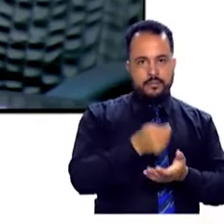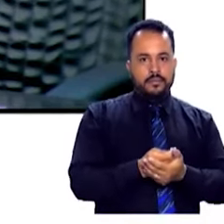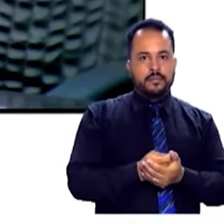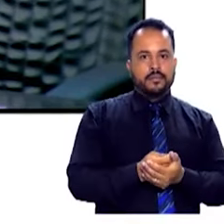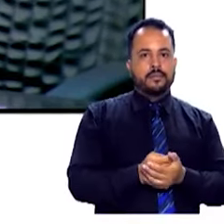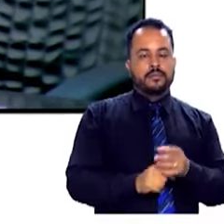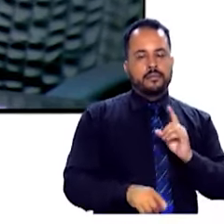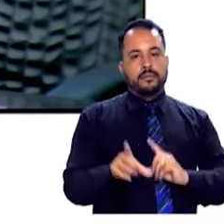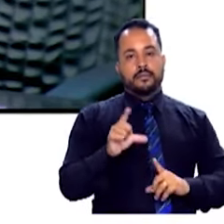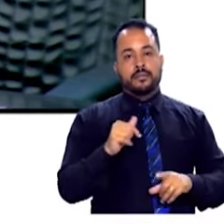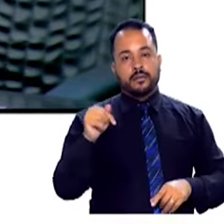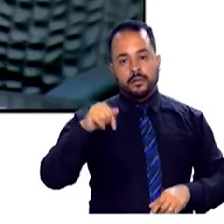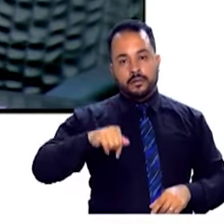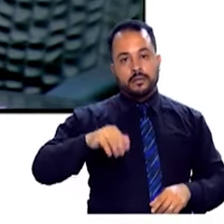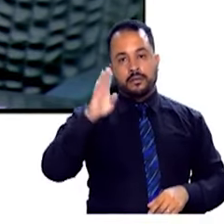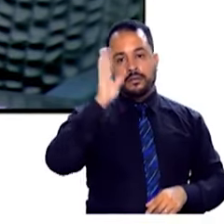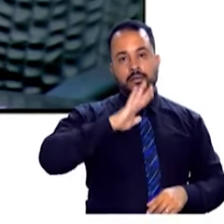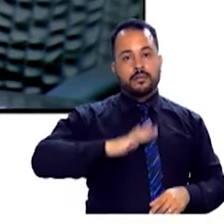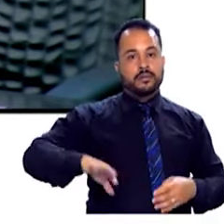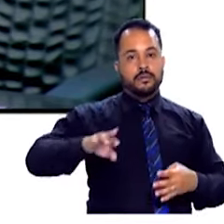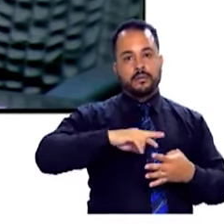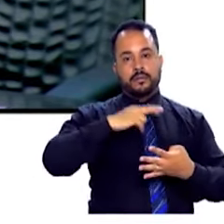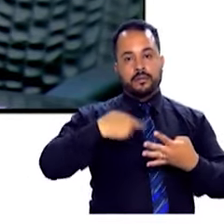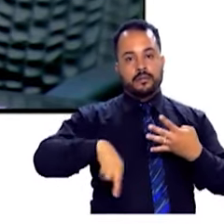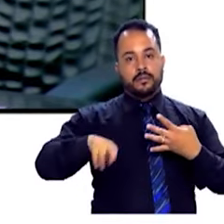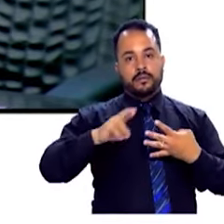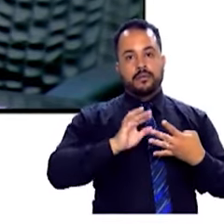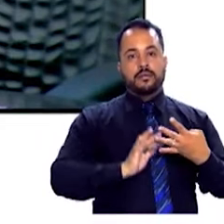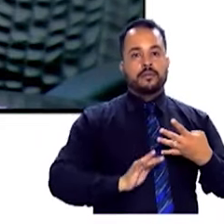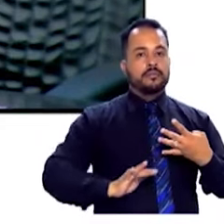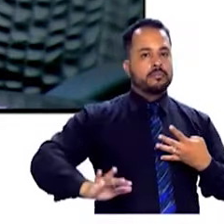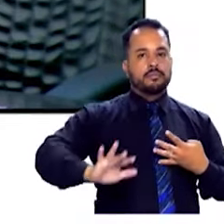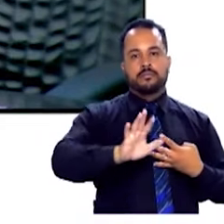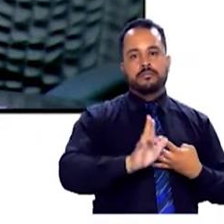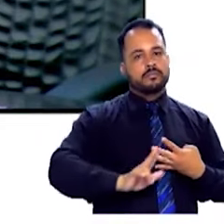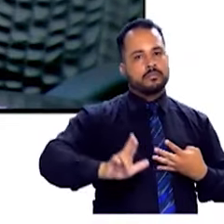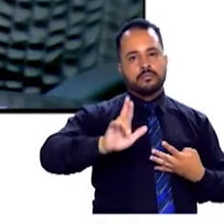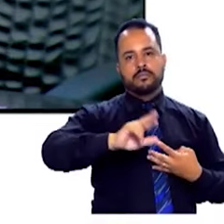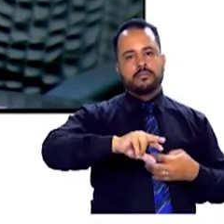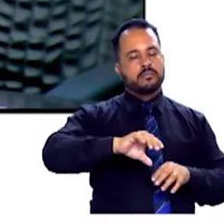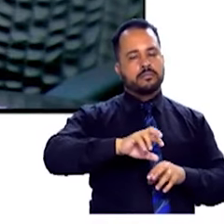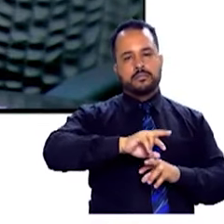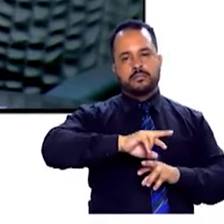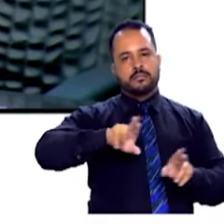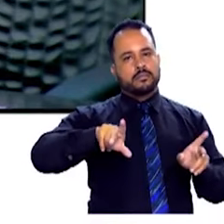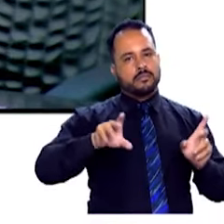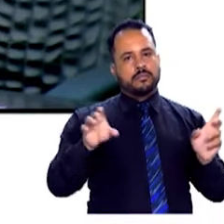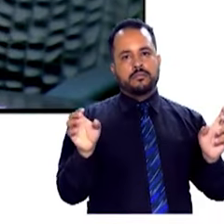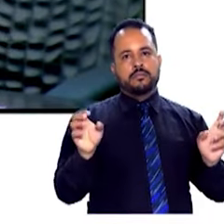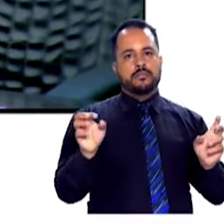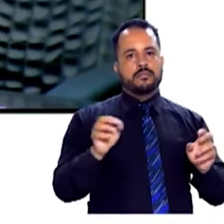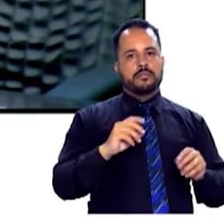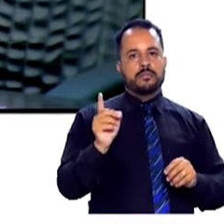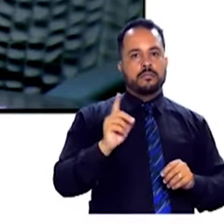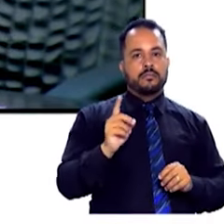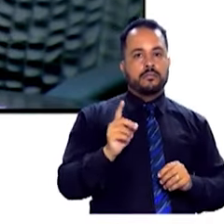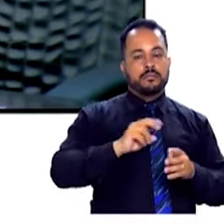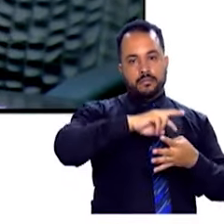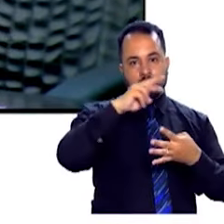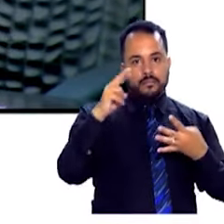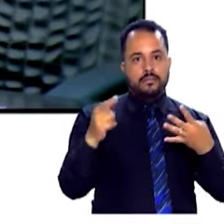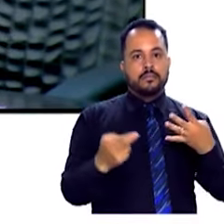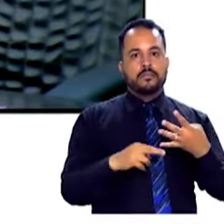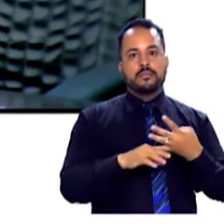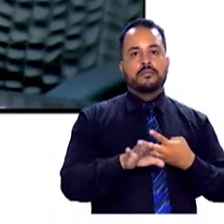Brasil a repercussão geral não tem sido usada assim historicamente eh ela tem sido usado muito mais como um instrumento de